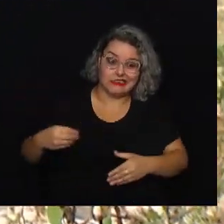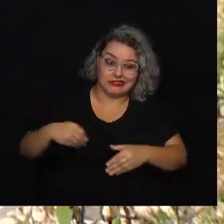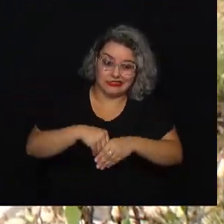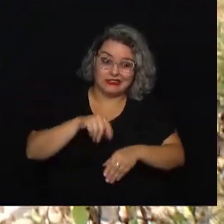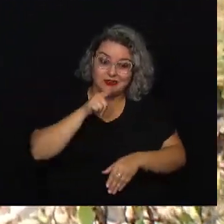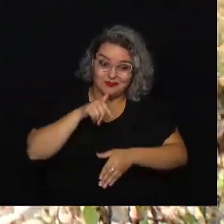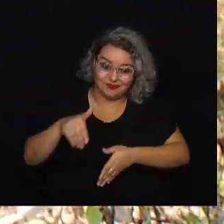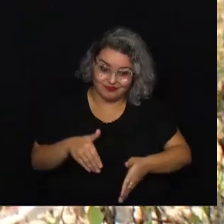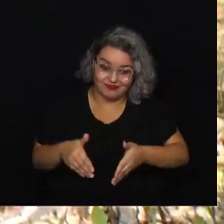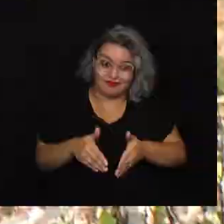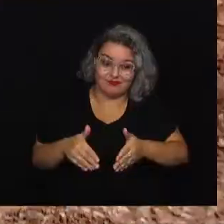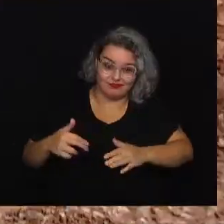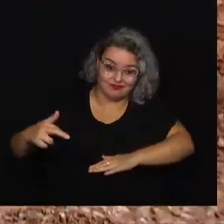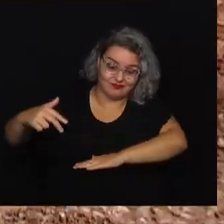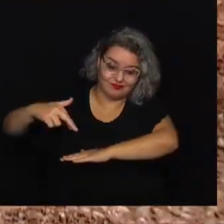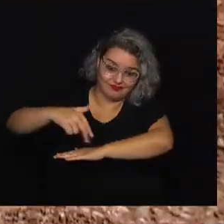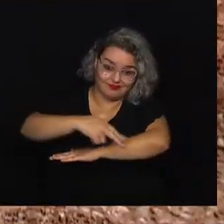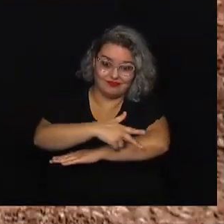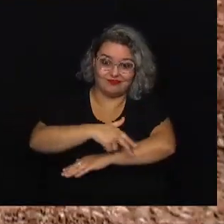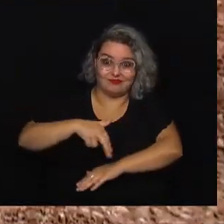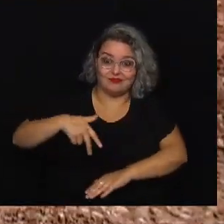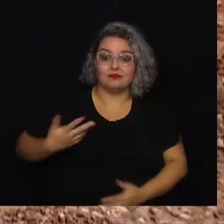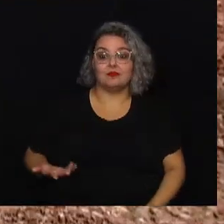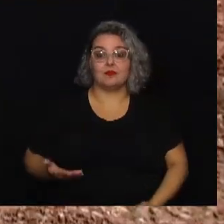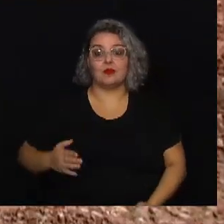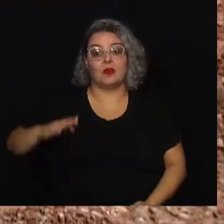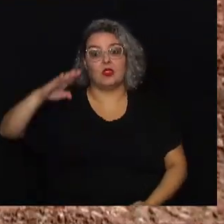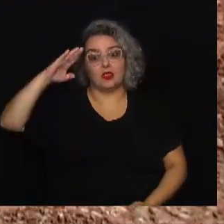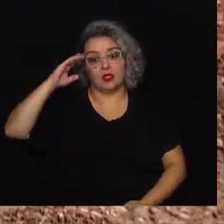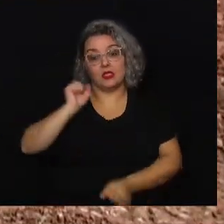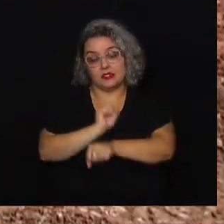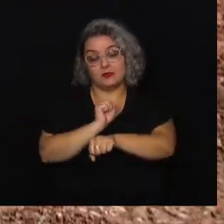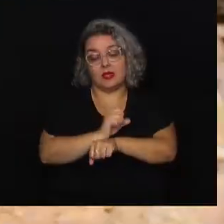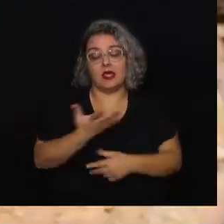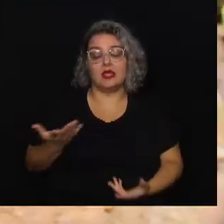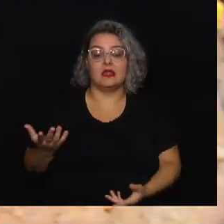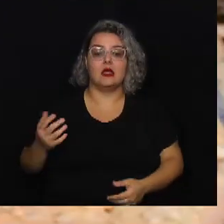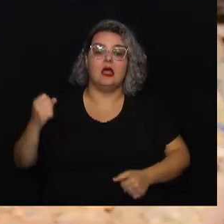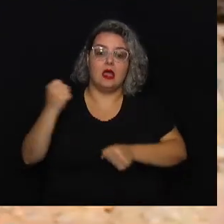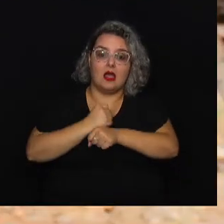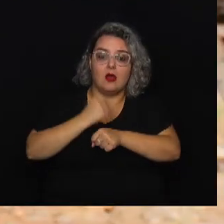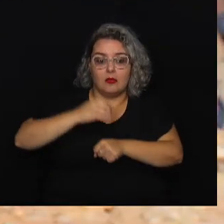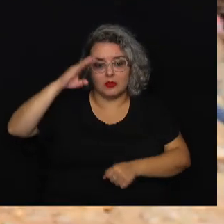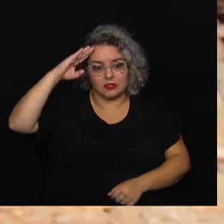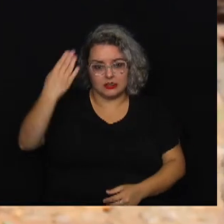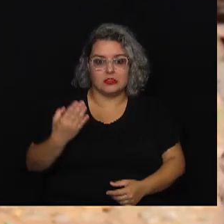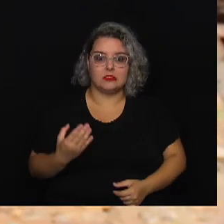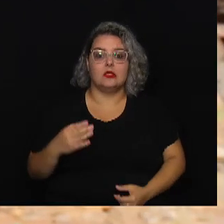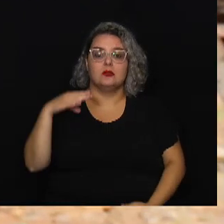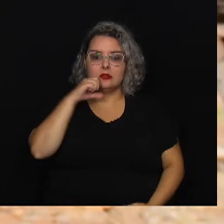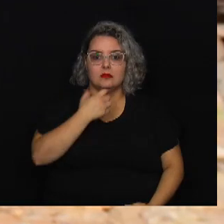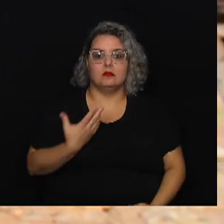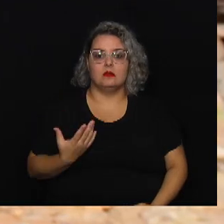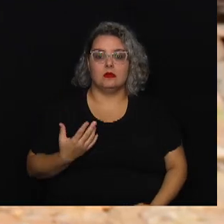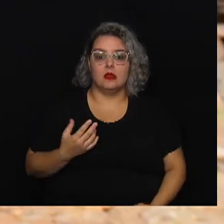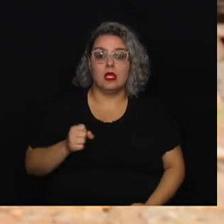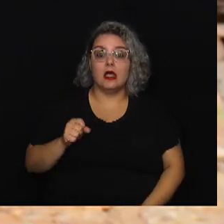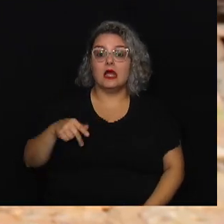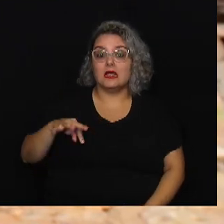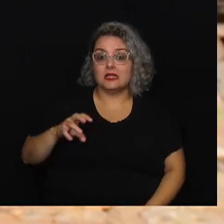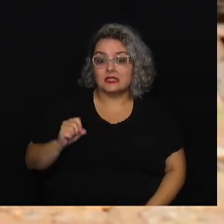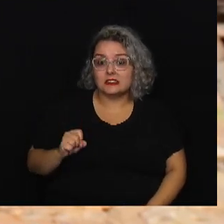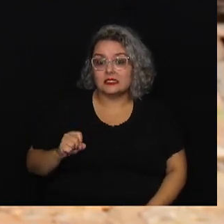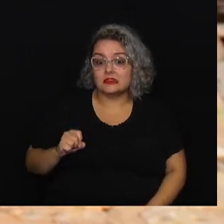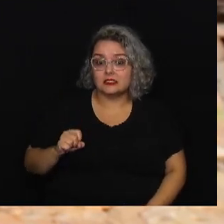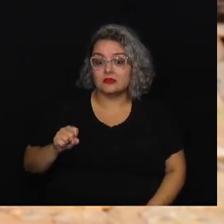córrego para atravessar a pé, aguarda a obra com entusiasmo. A Santos Dumont ela é muito congestada de carro, tem muito